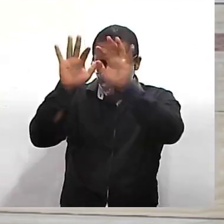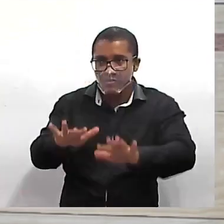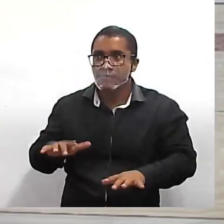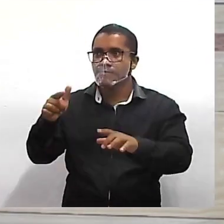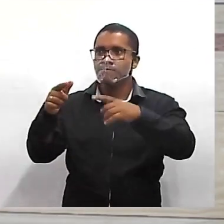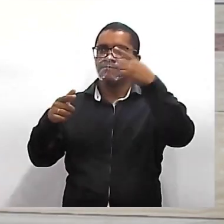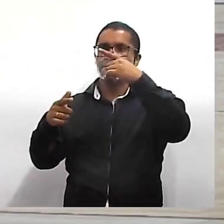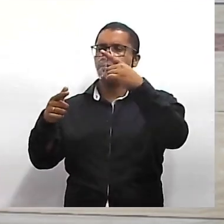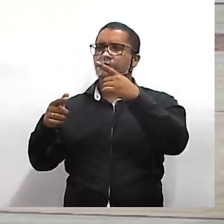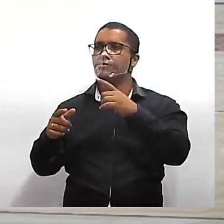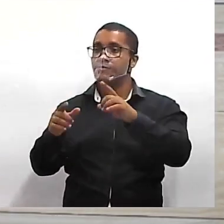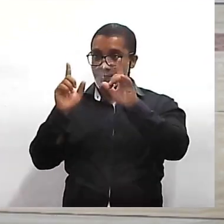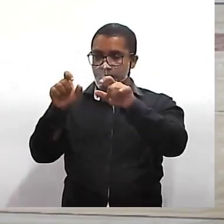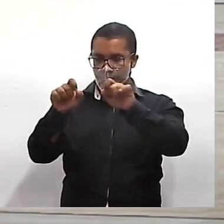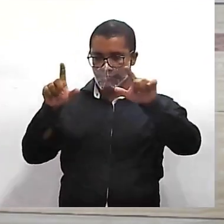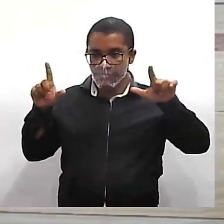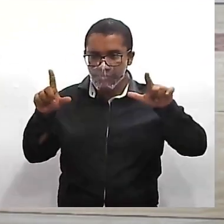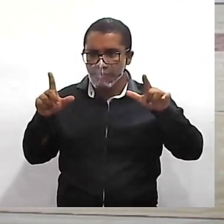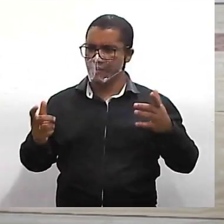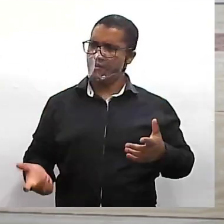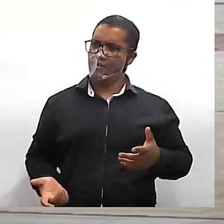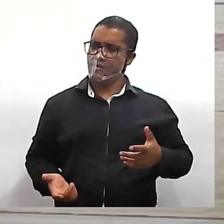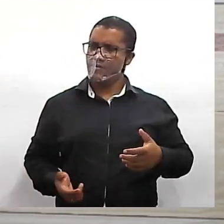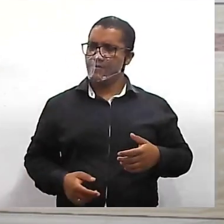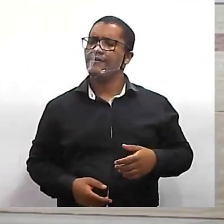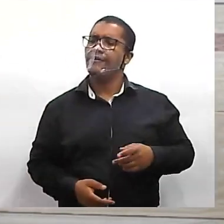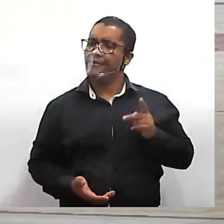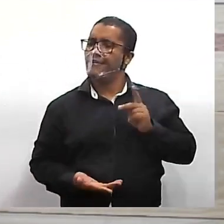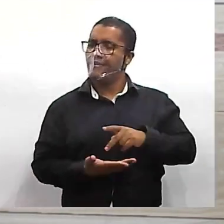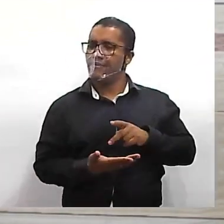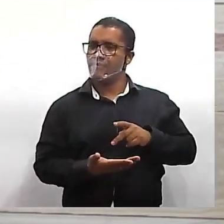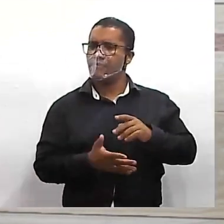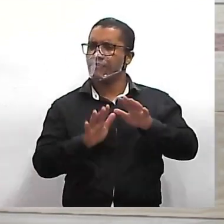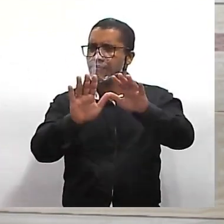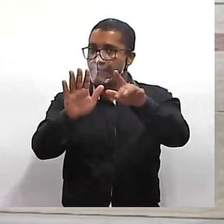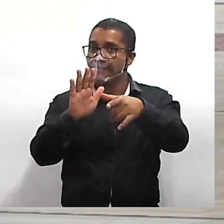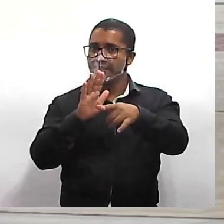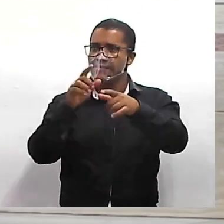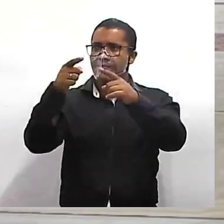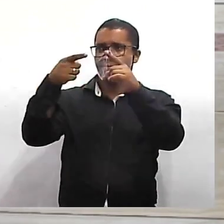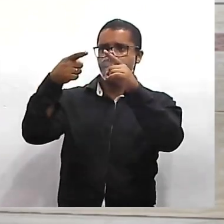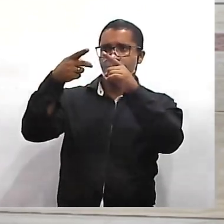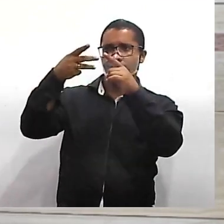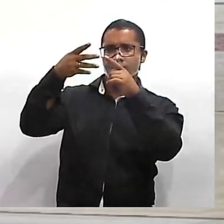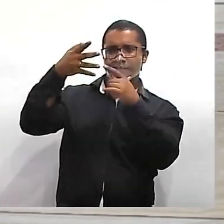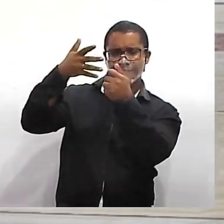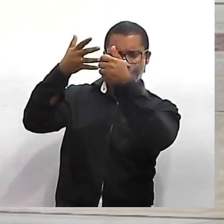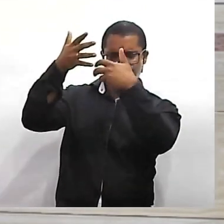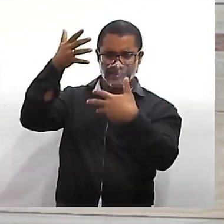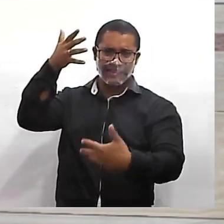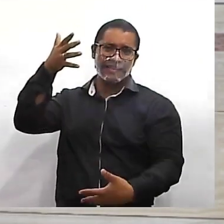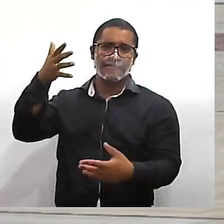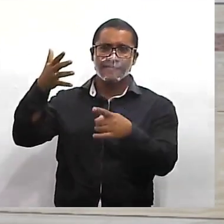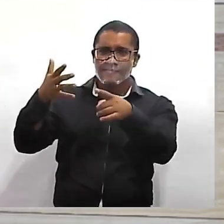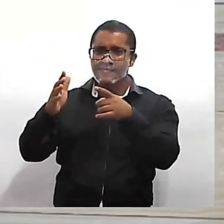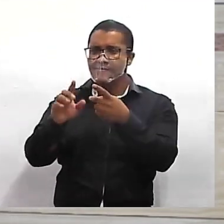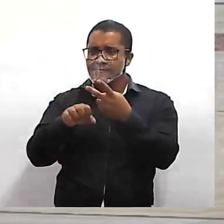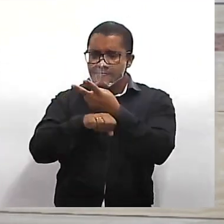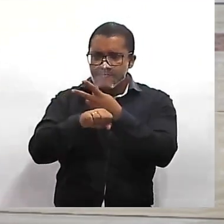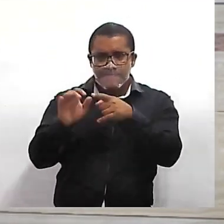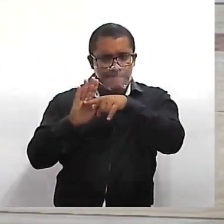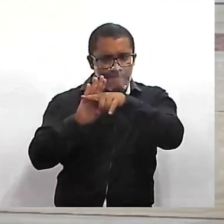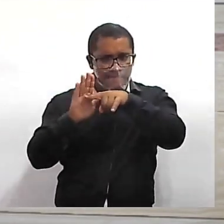minimizar vários problemas. Isso é uma característica bem importante desse profissional do futuro. E eu estou falando